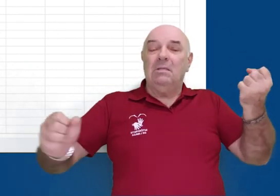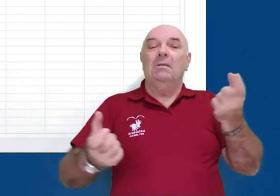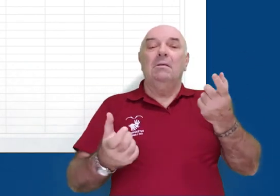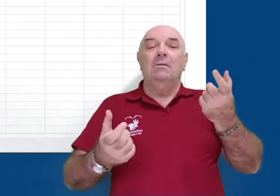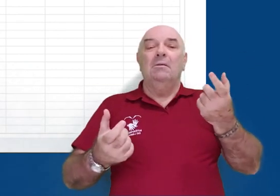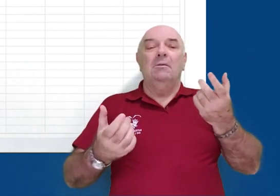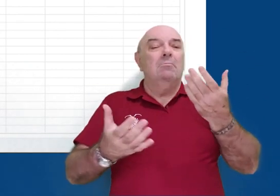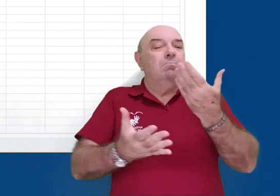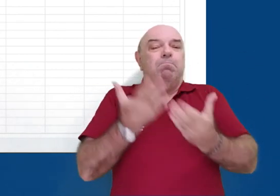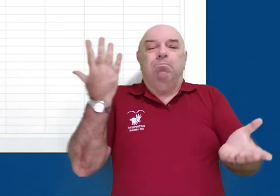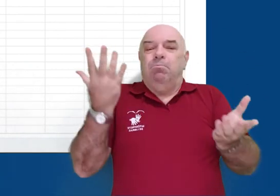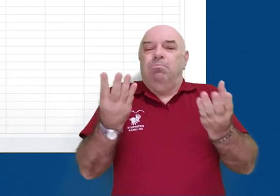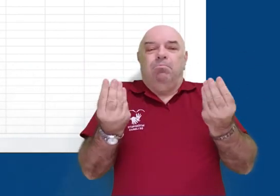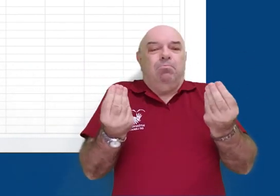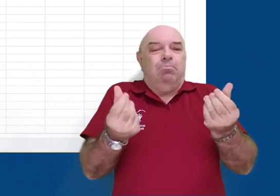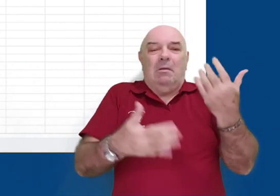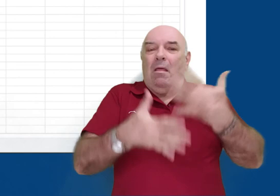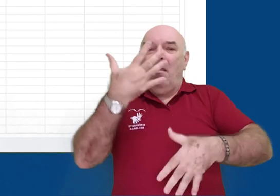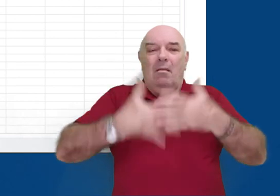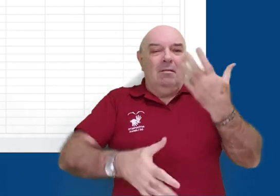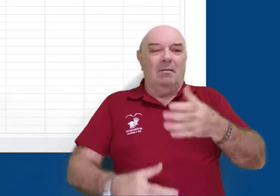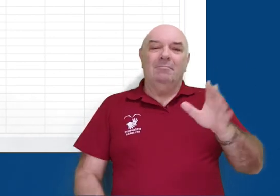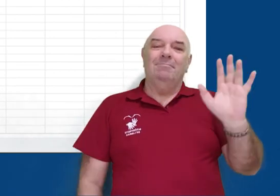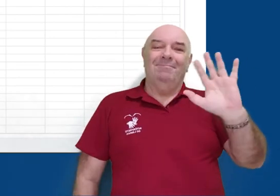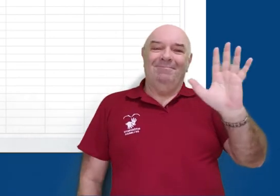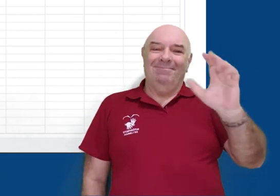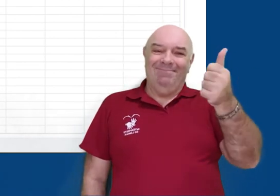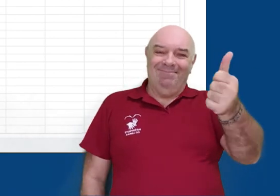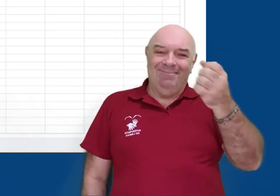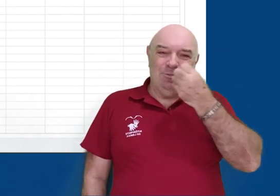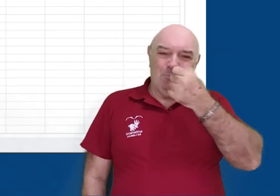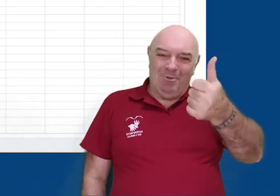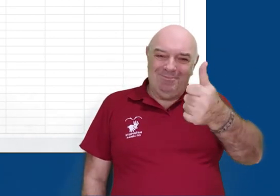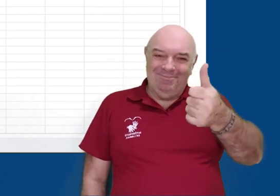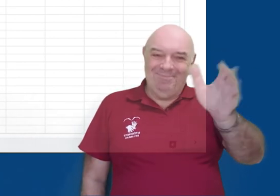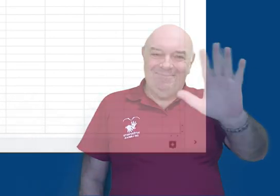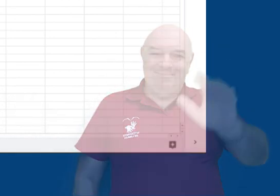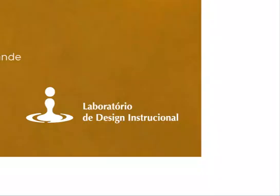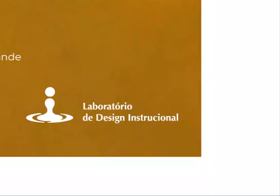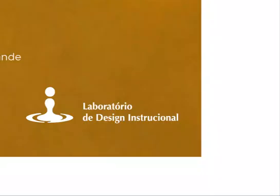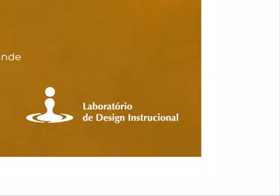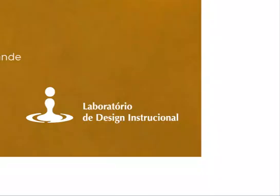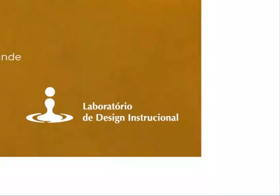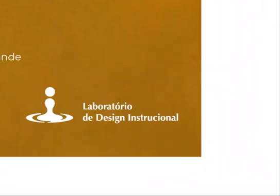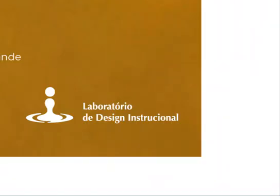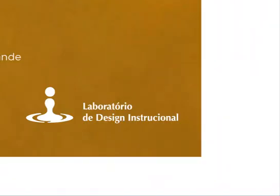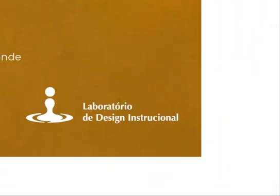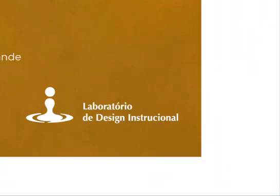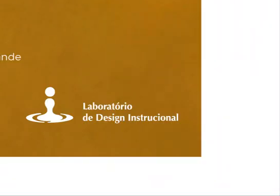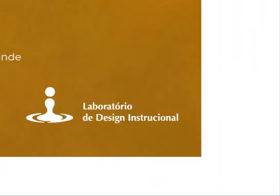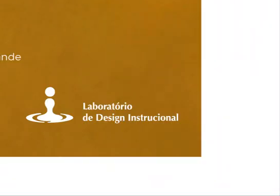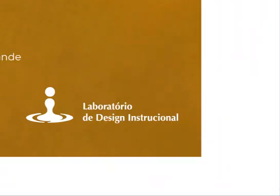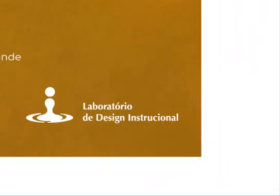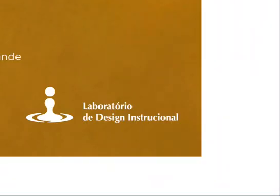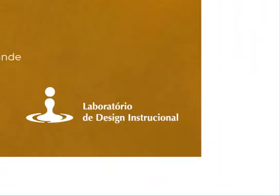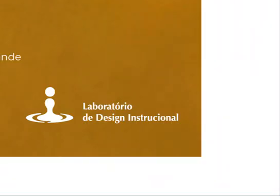que bom agora você já pode fazer planilhas gigantes sem medo de ser vender até mais